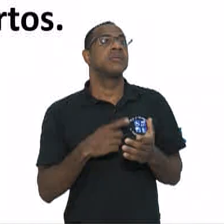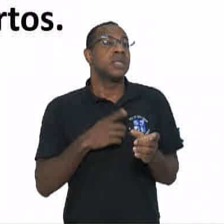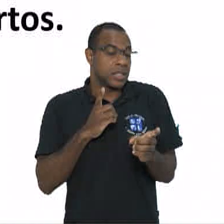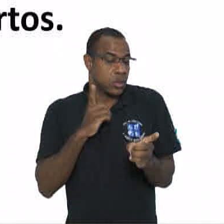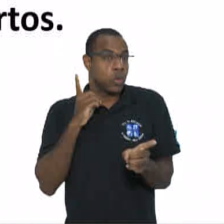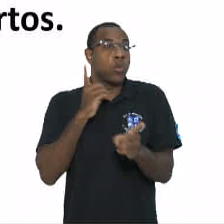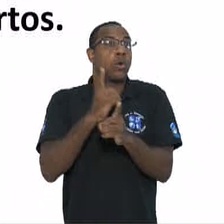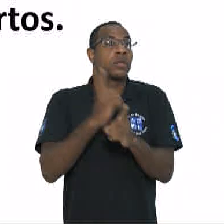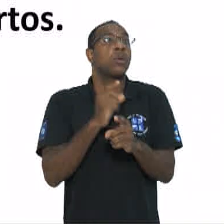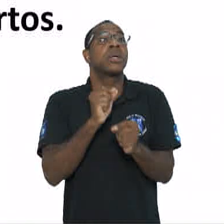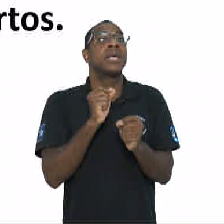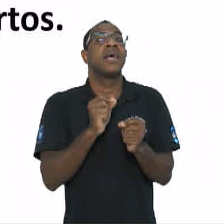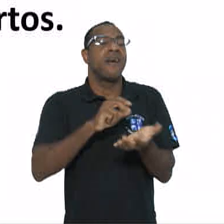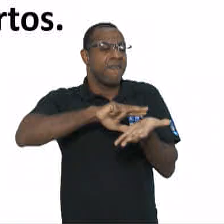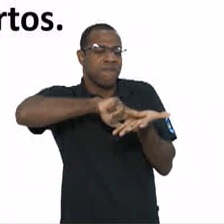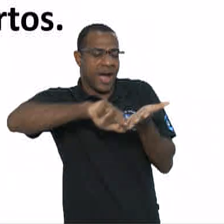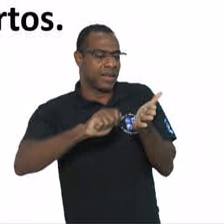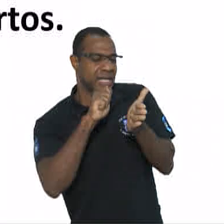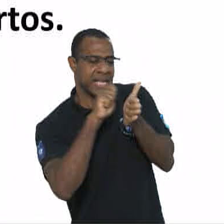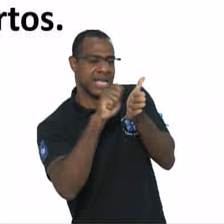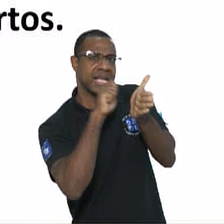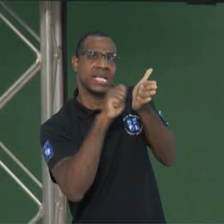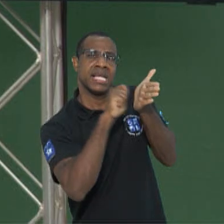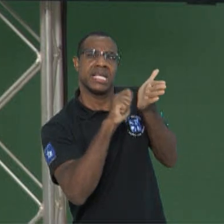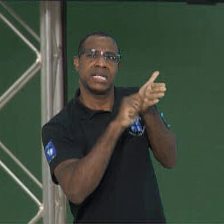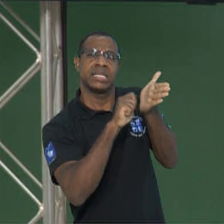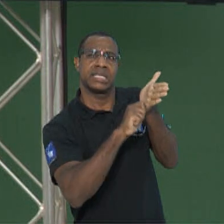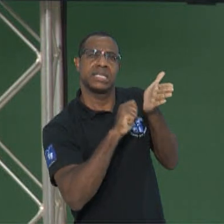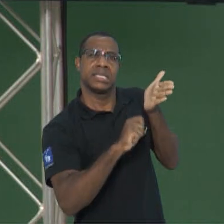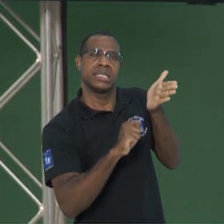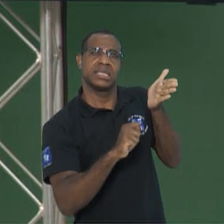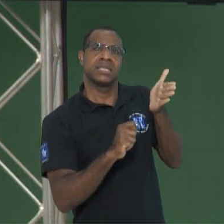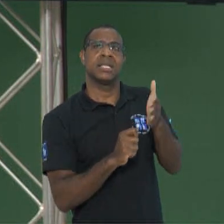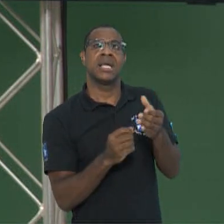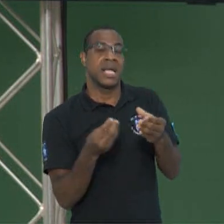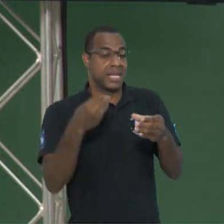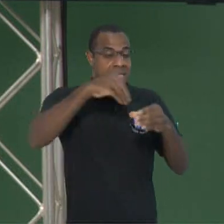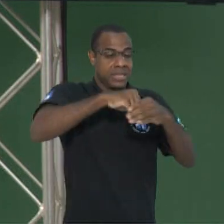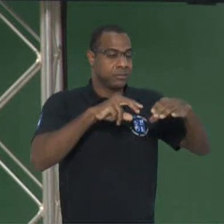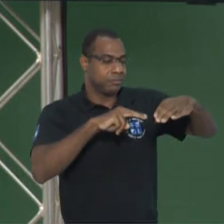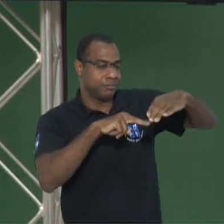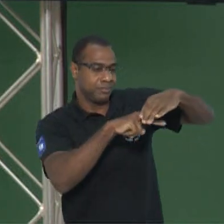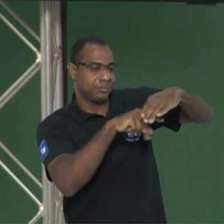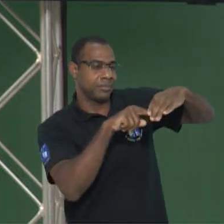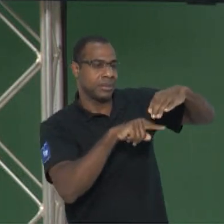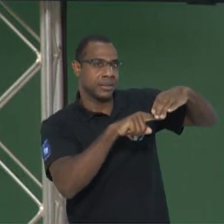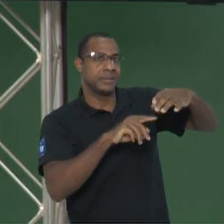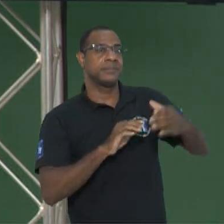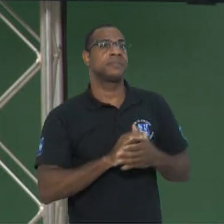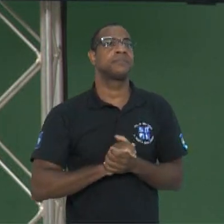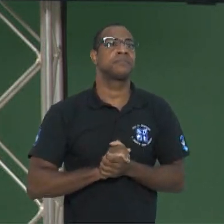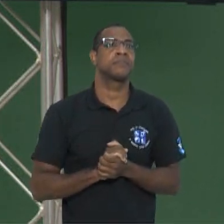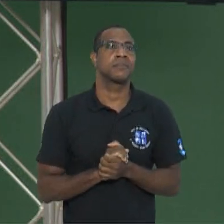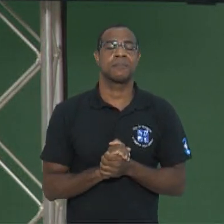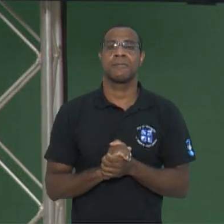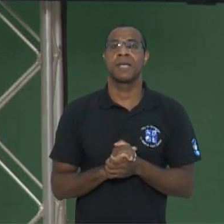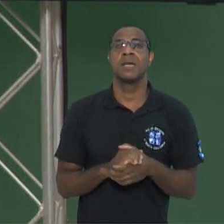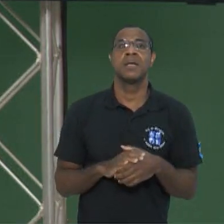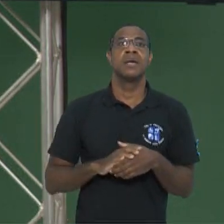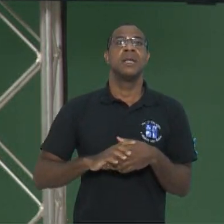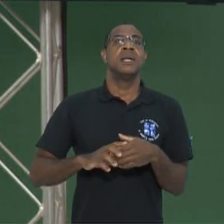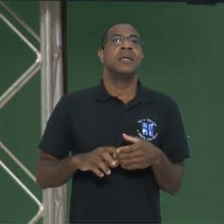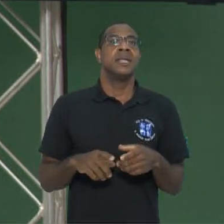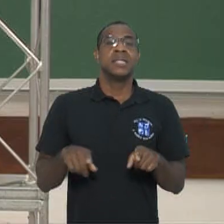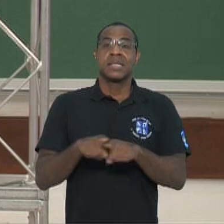vários escritos que nos possibilita entender um pouco sobre a história da mitologia egípcia. E o terceiro é o Livro